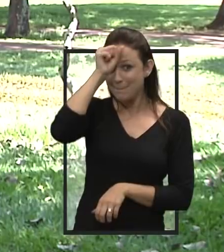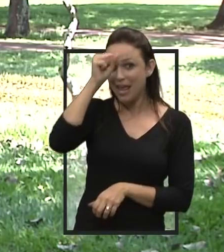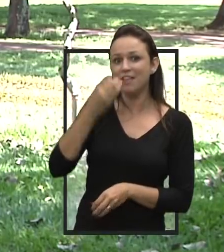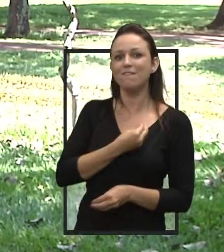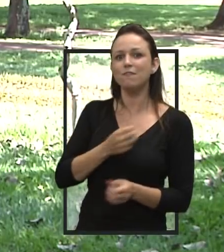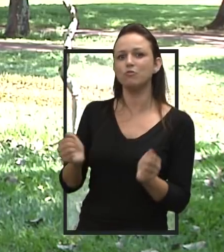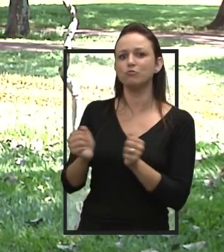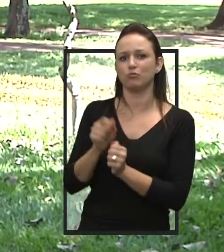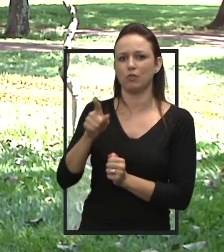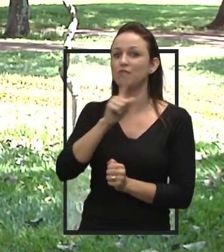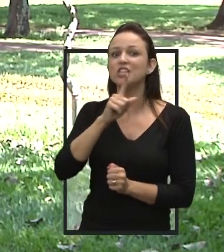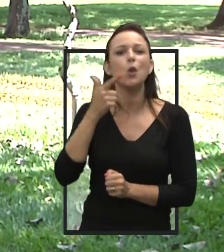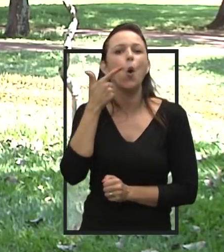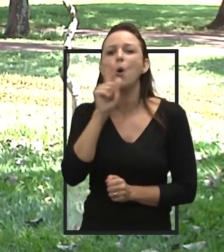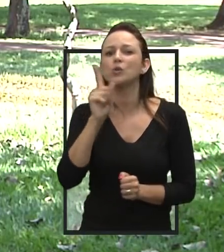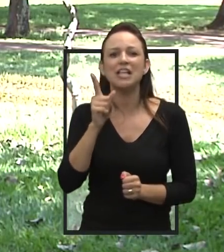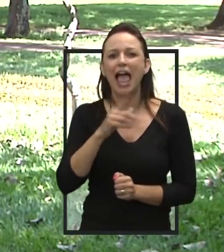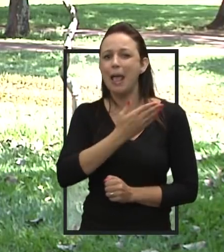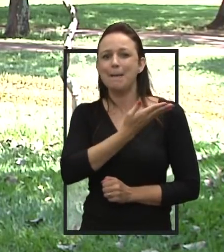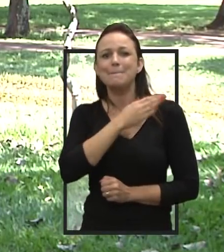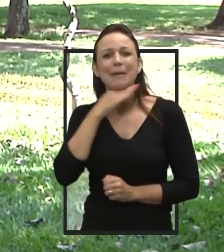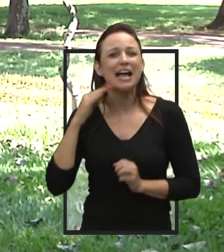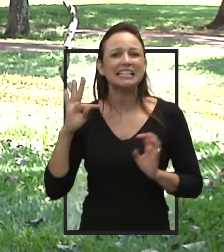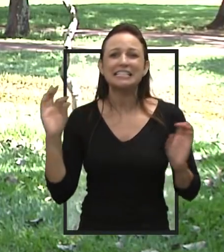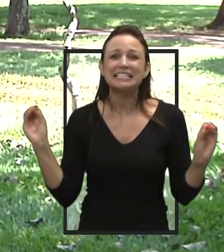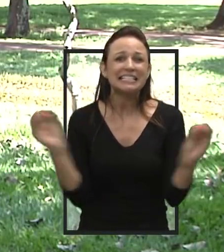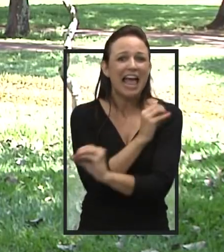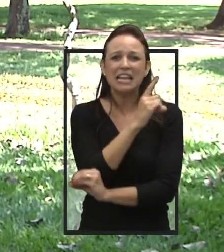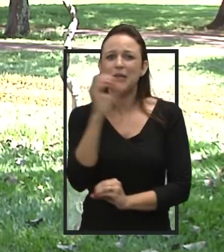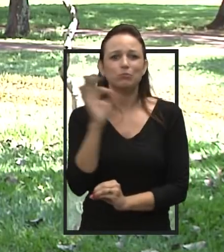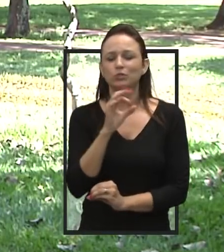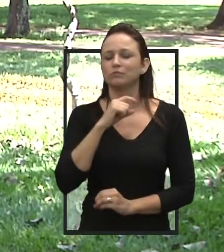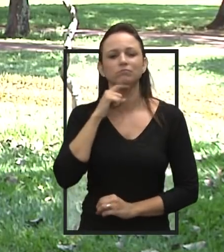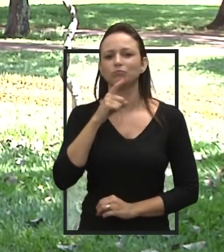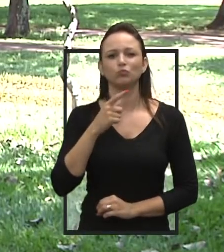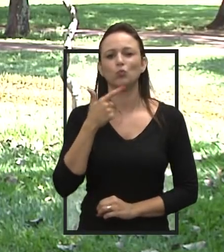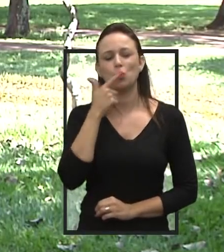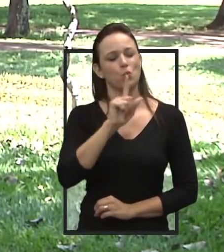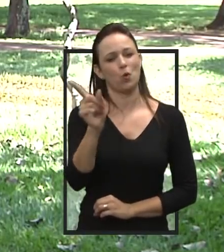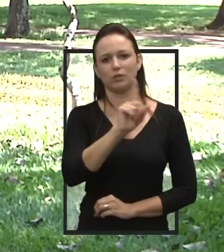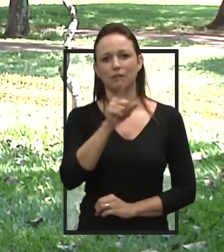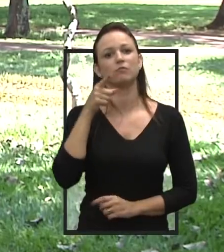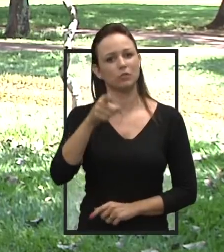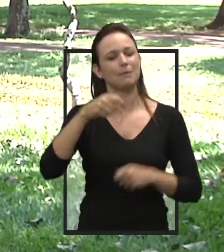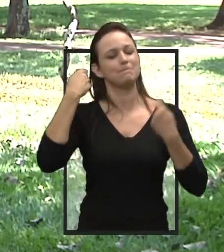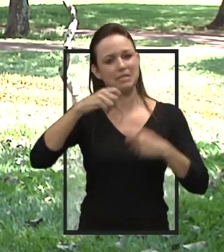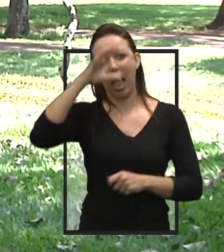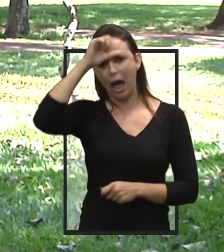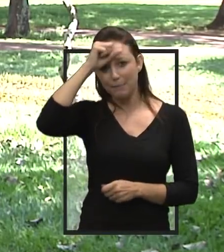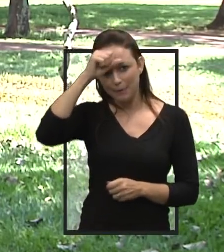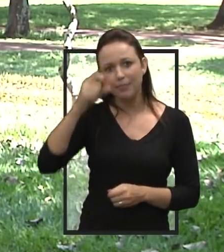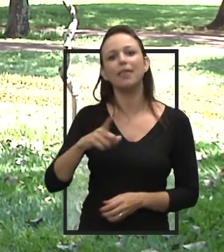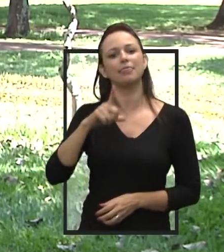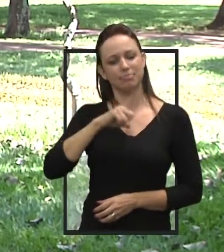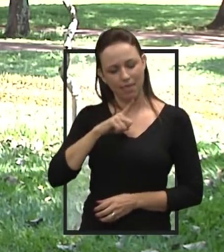ele, você não elimina, você não existe como, é humanamente impossível eliminar esse bicho. Então você tem que aprender